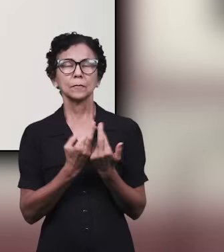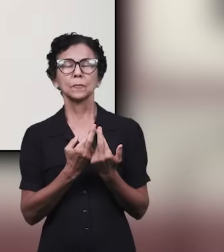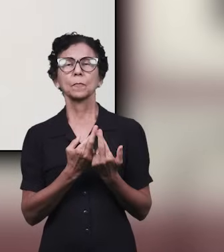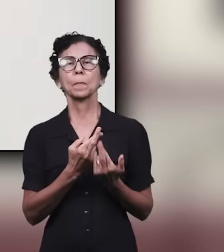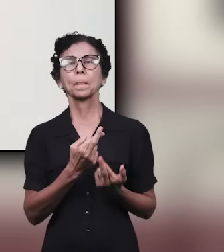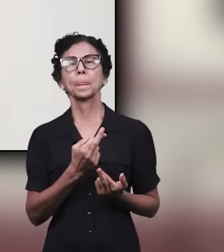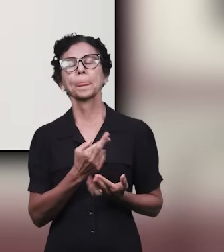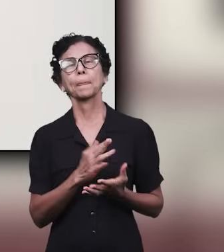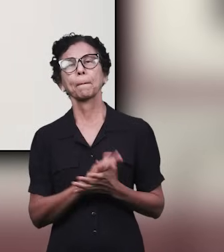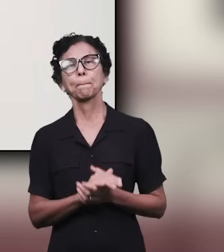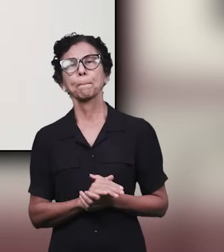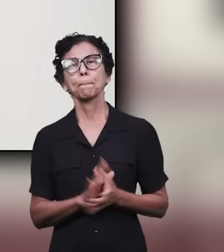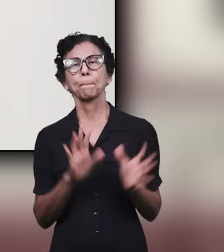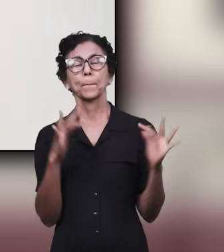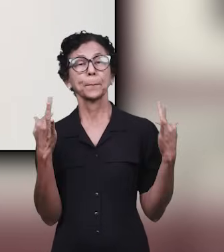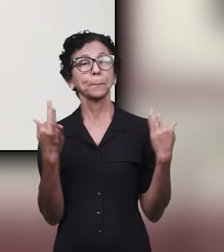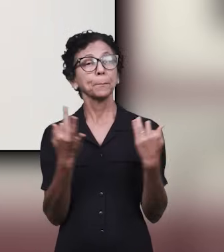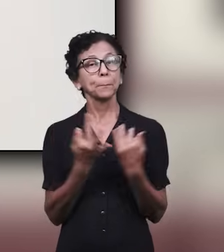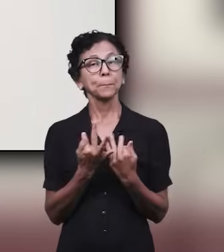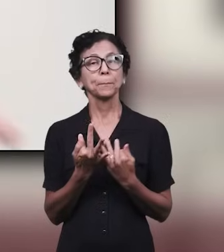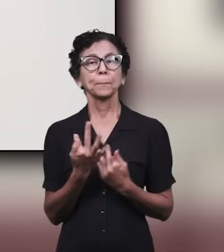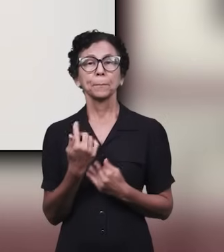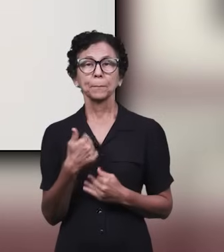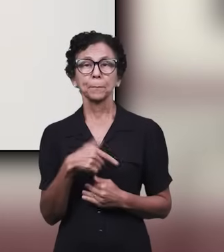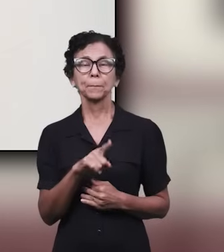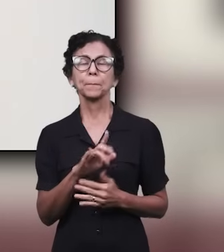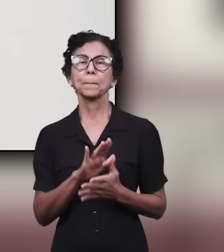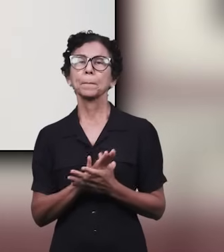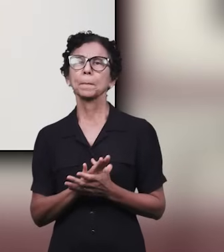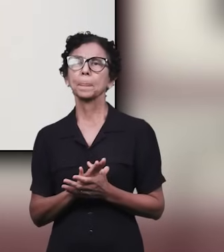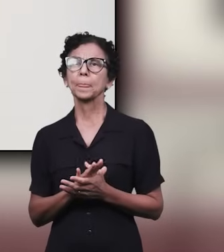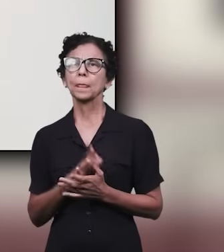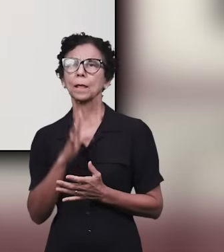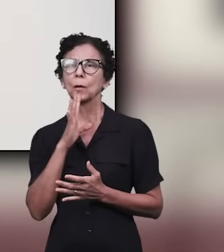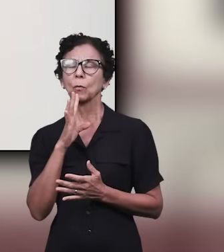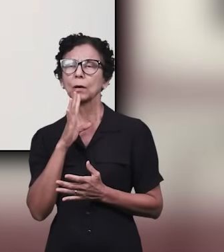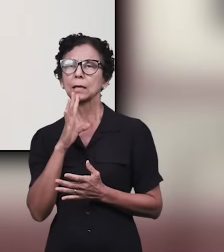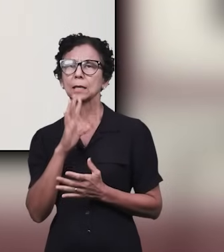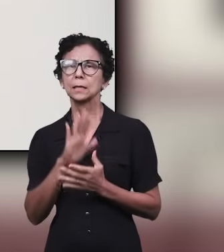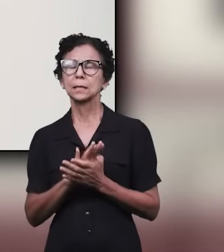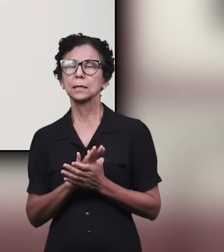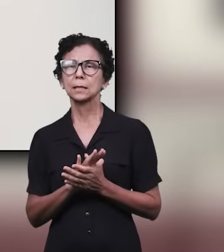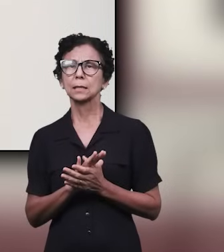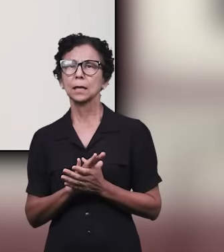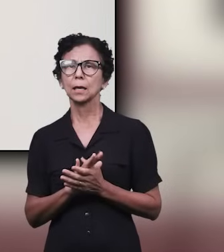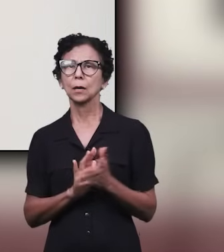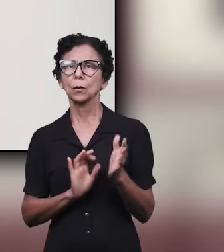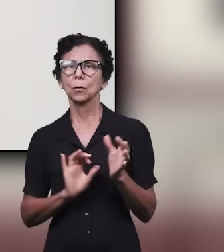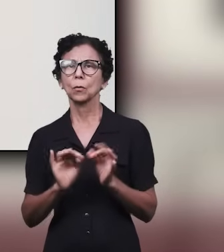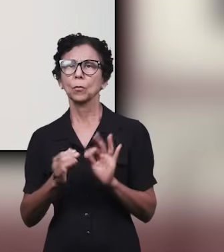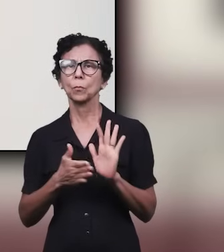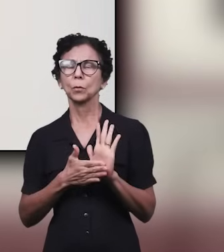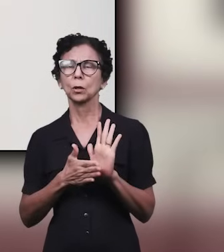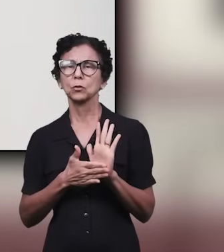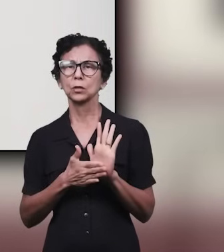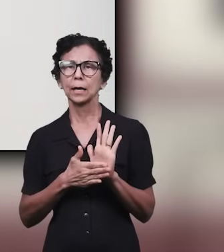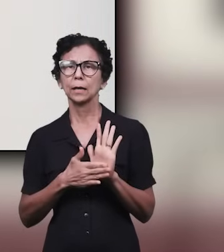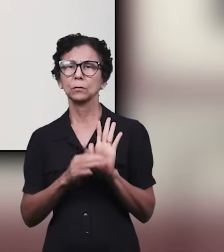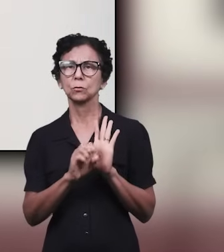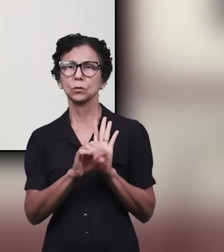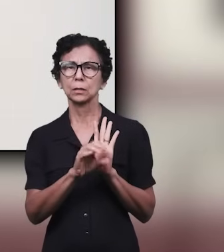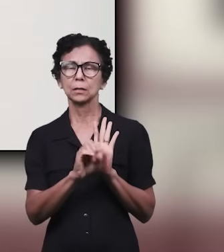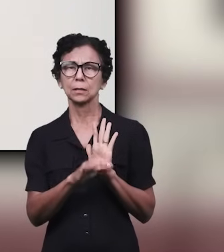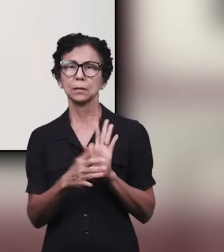conhecer o projeto político, né, pedagógico que a instituição de ensino oferece e saber quais anseios os